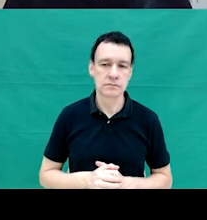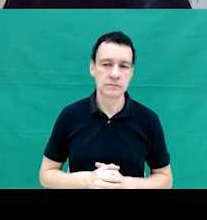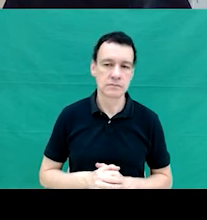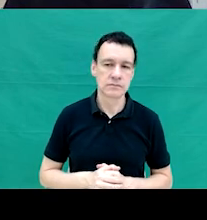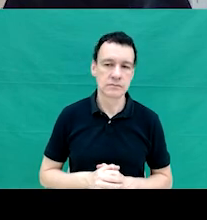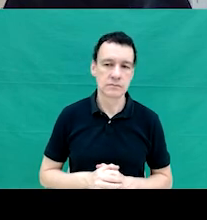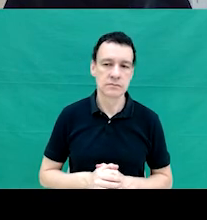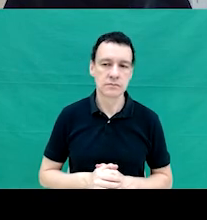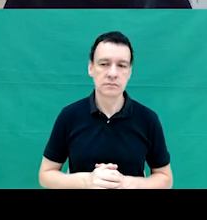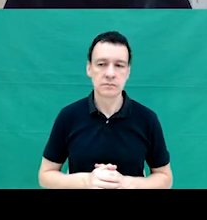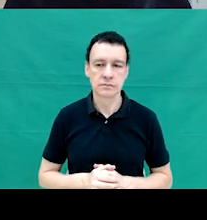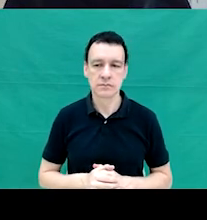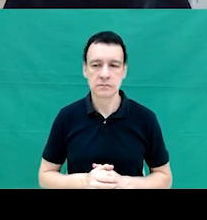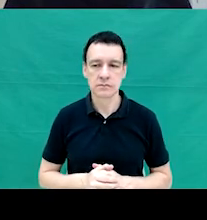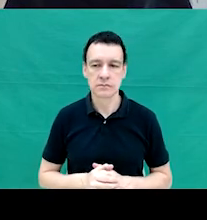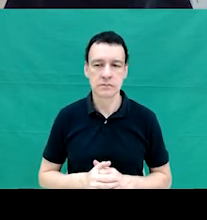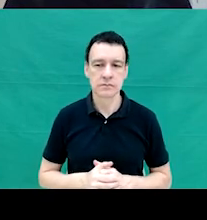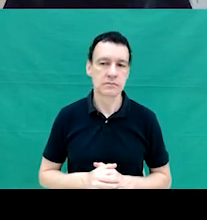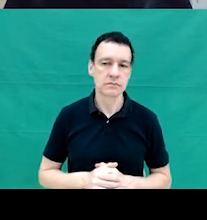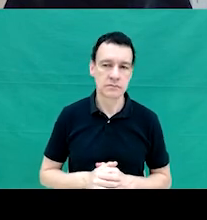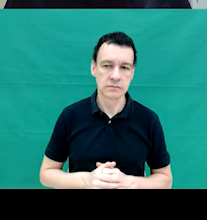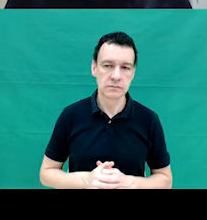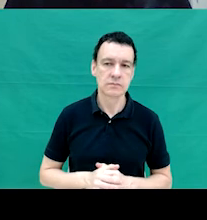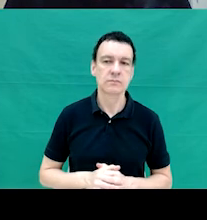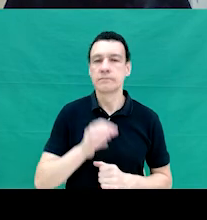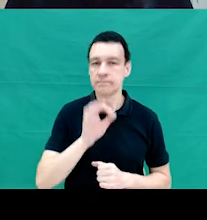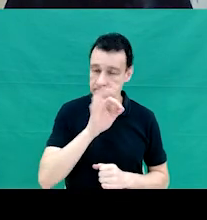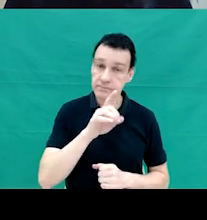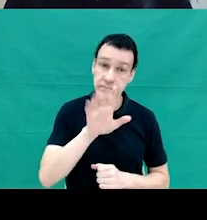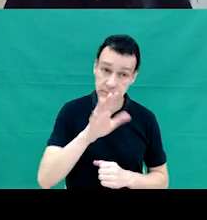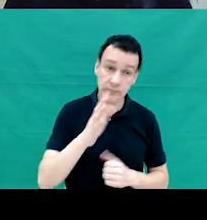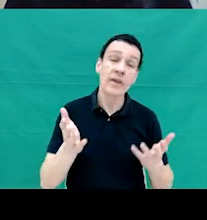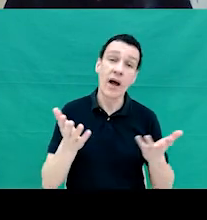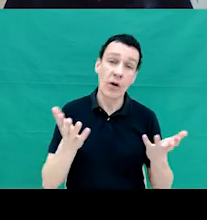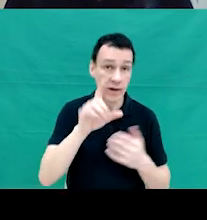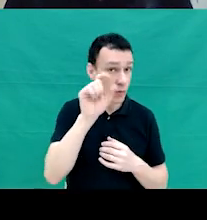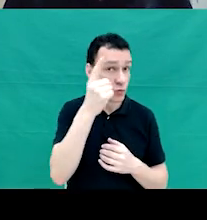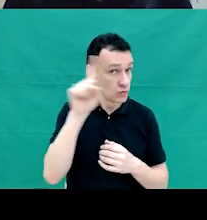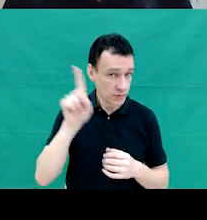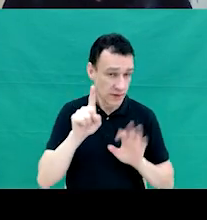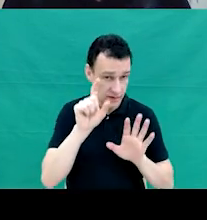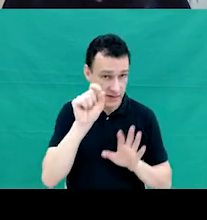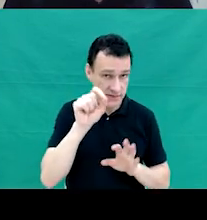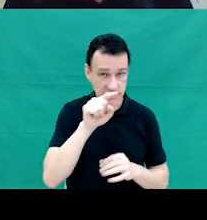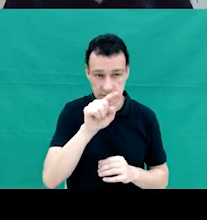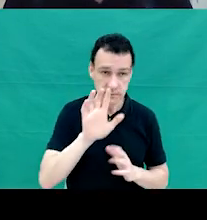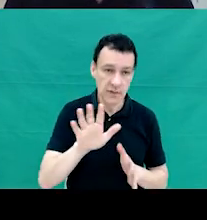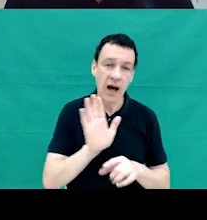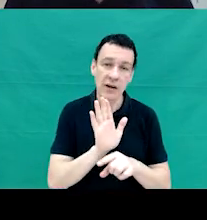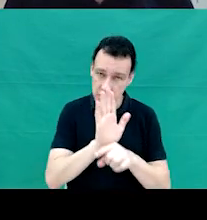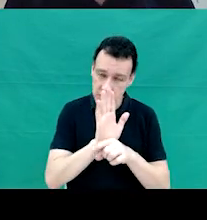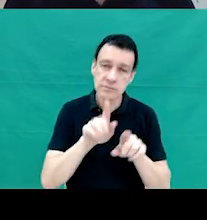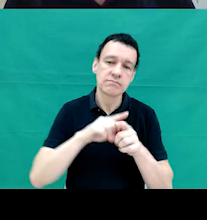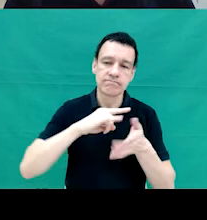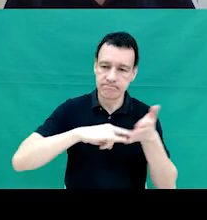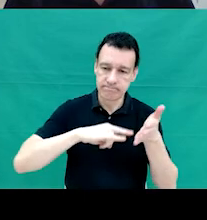nossa 10ª e última heurística, que fala de ajuda e documentação. E os pontos são